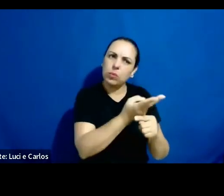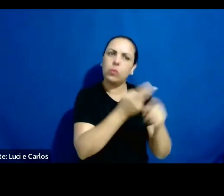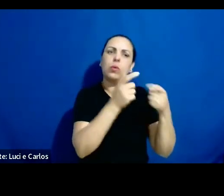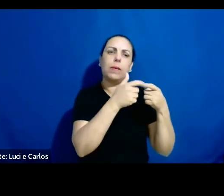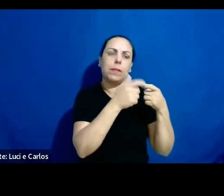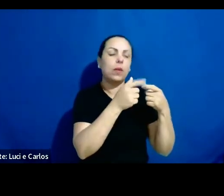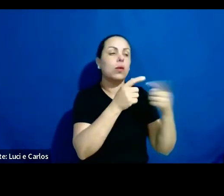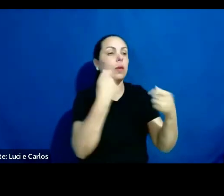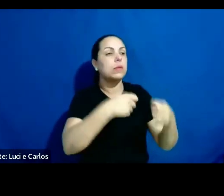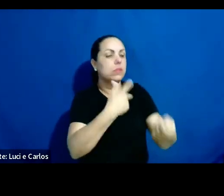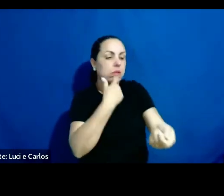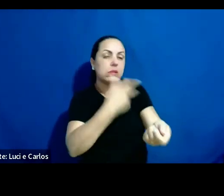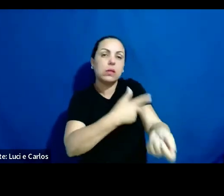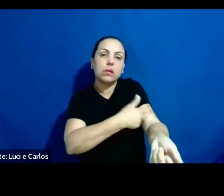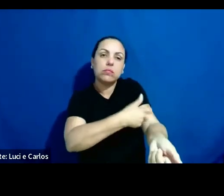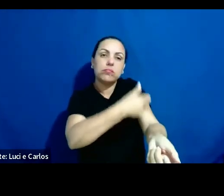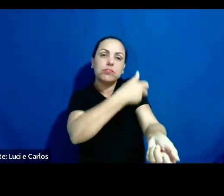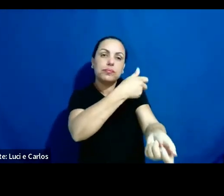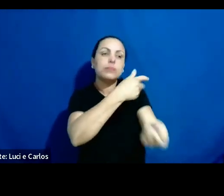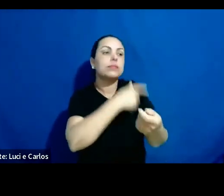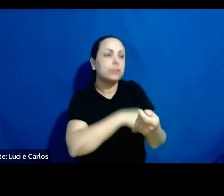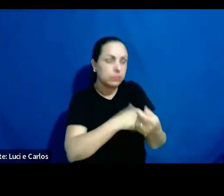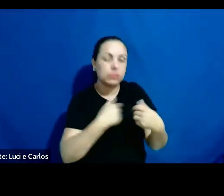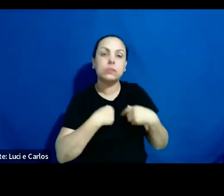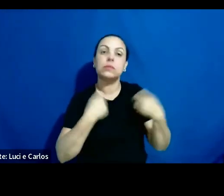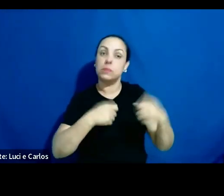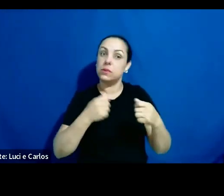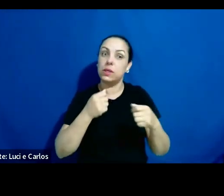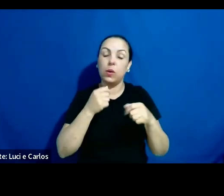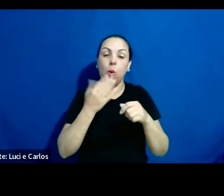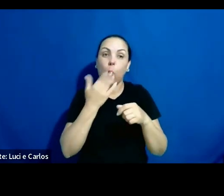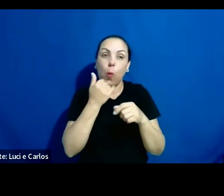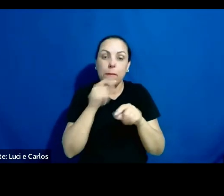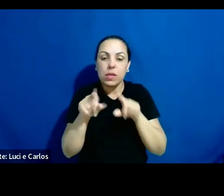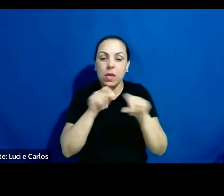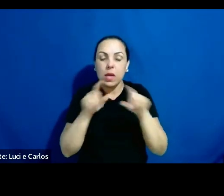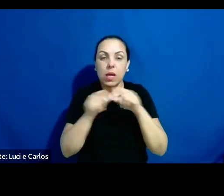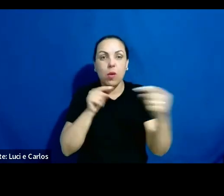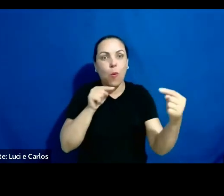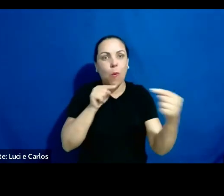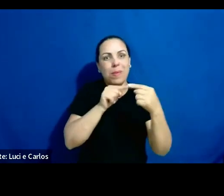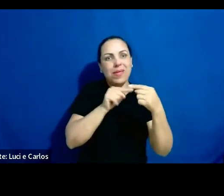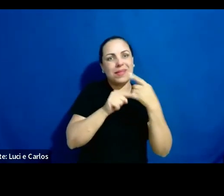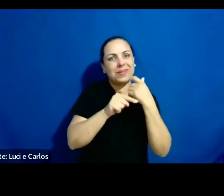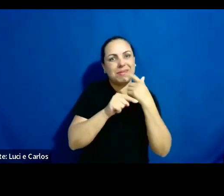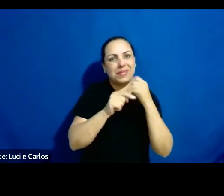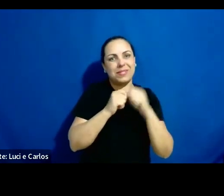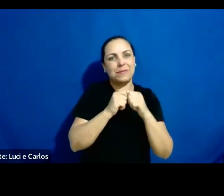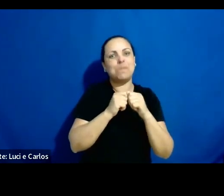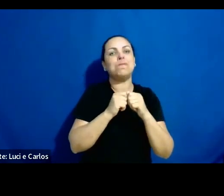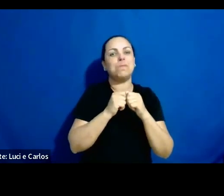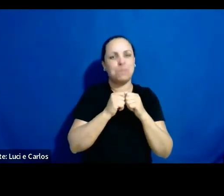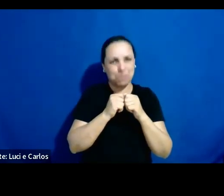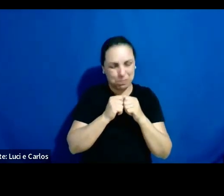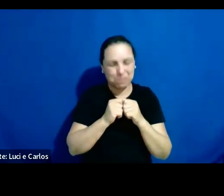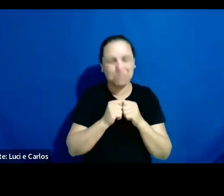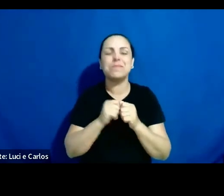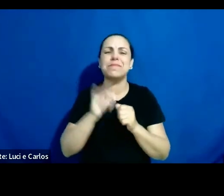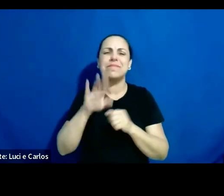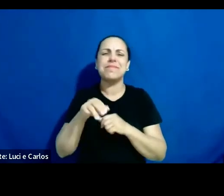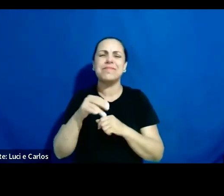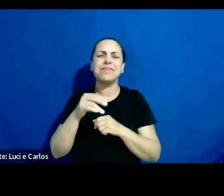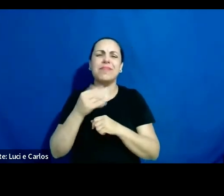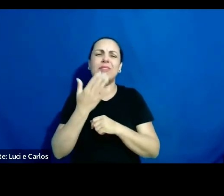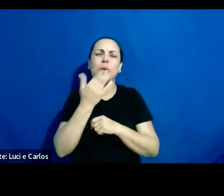informações e adapte-se a uma alimentação inteligente. Faça uso dos 7 remédios naturais: